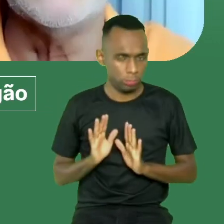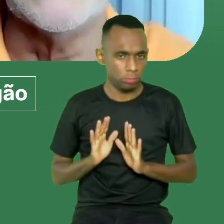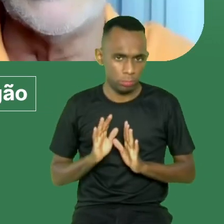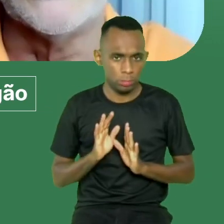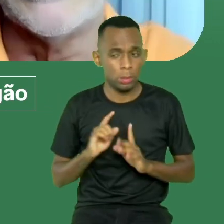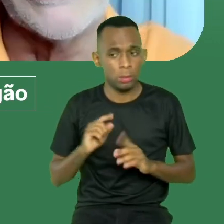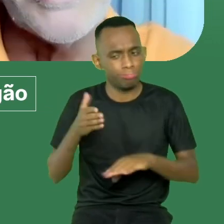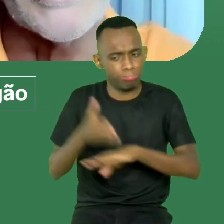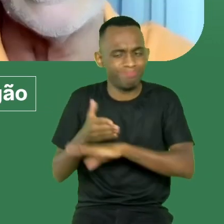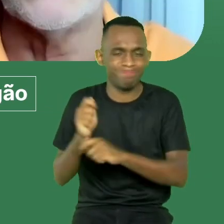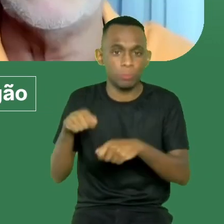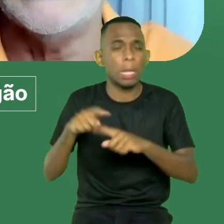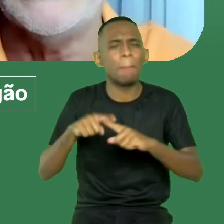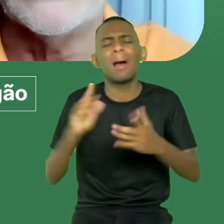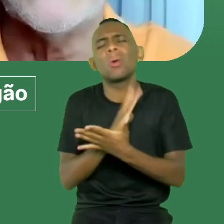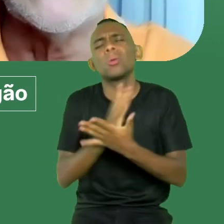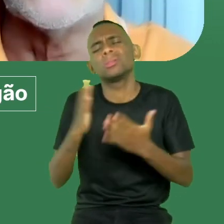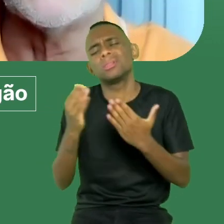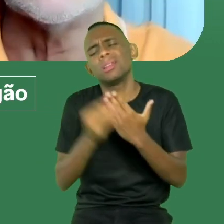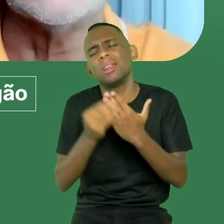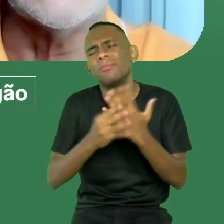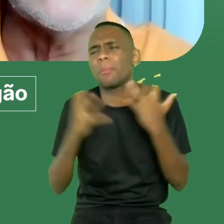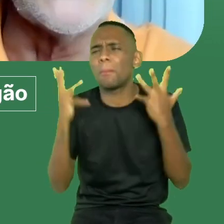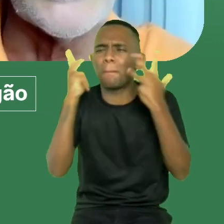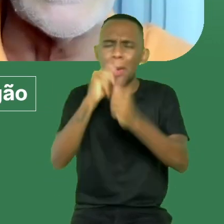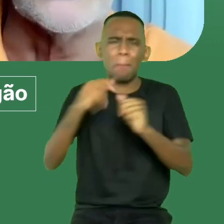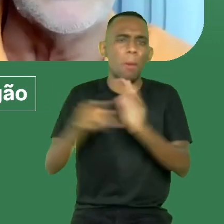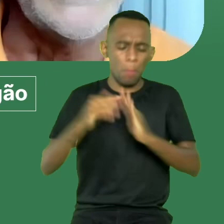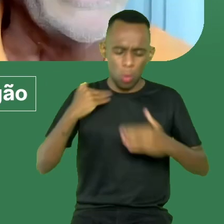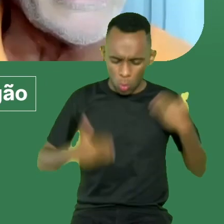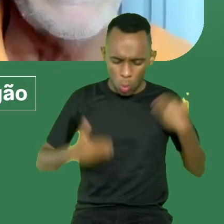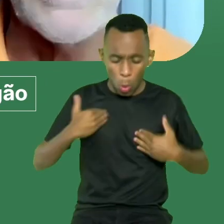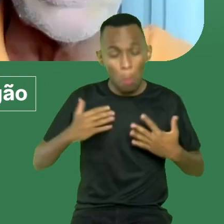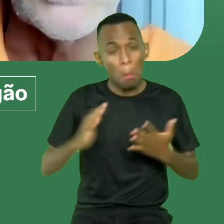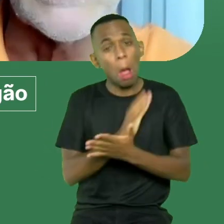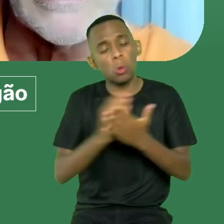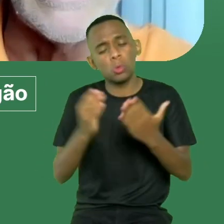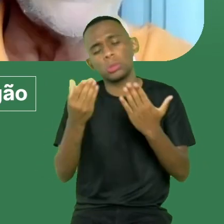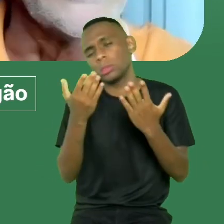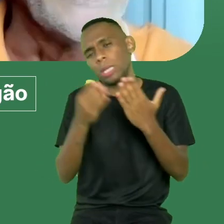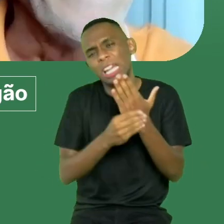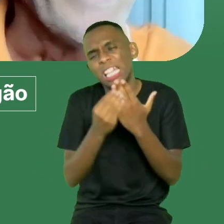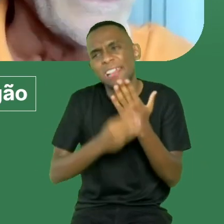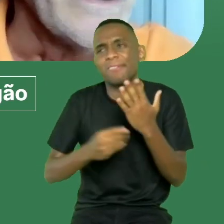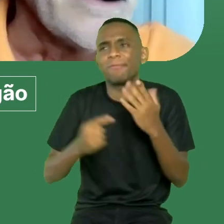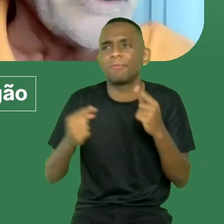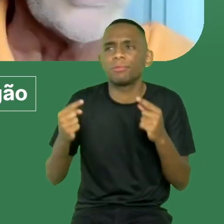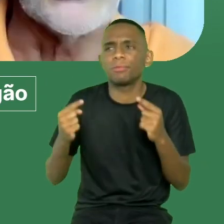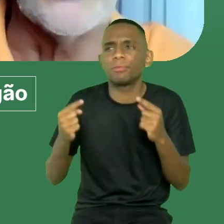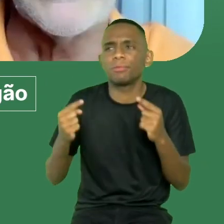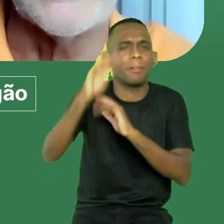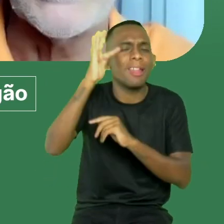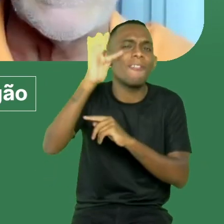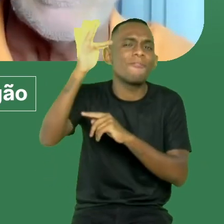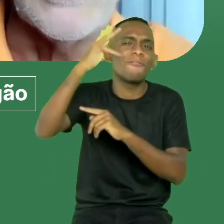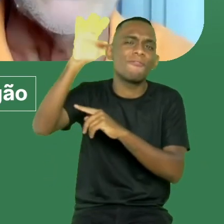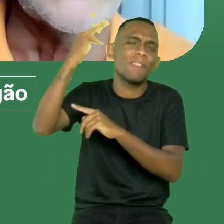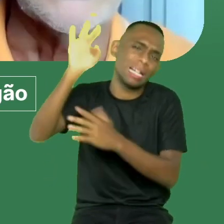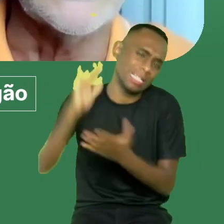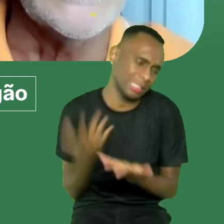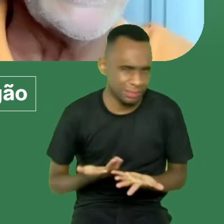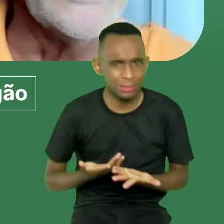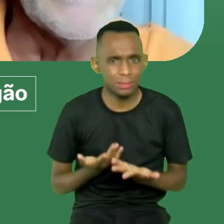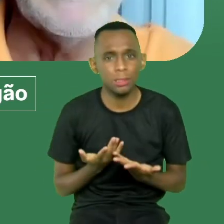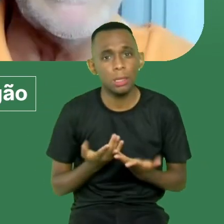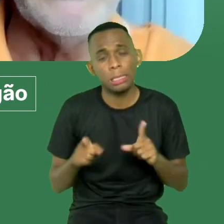livros maravilhosos, assim, de anatomia, uns livros franceses de anatomia, ricamente ilustrados, de história